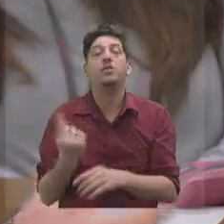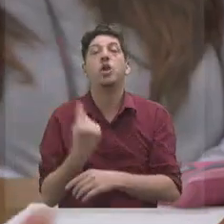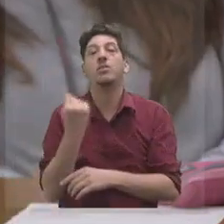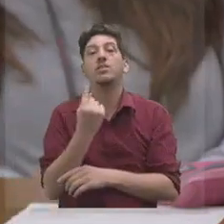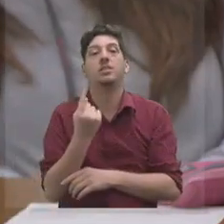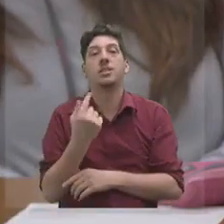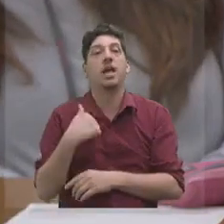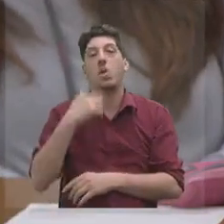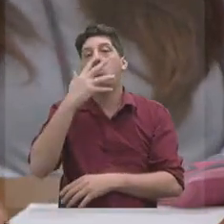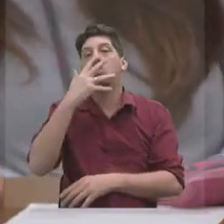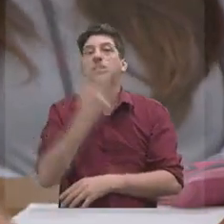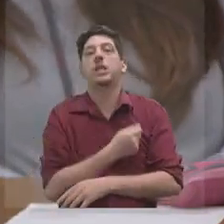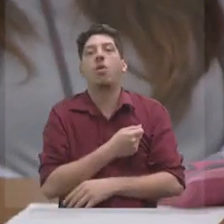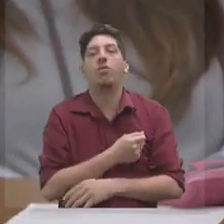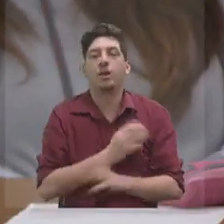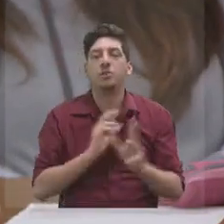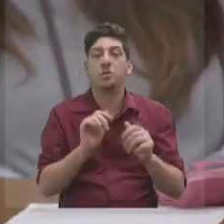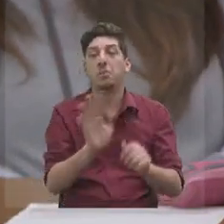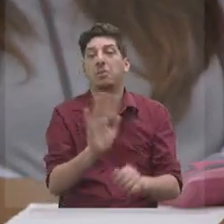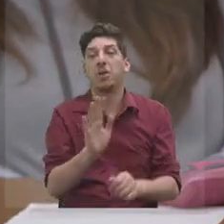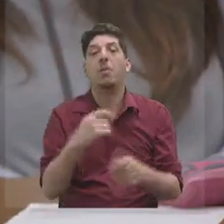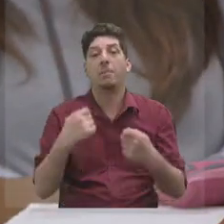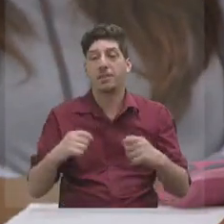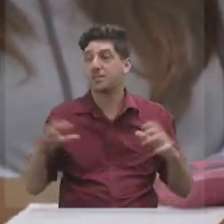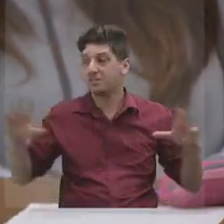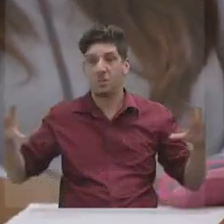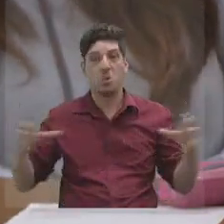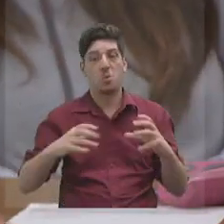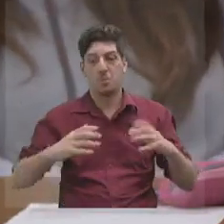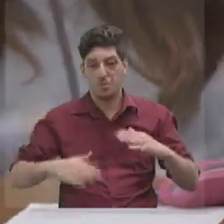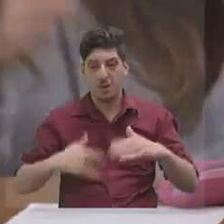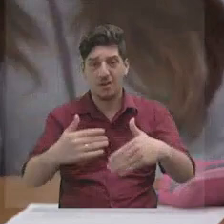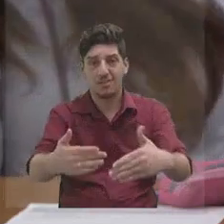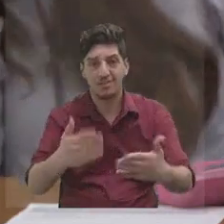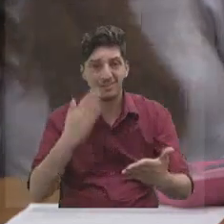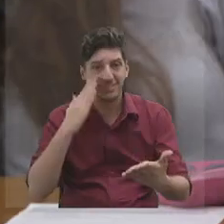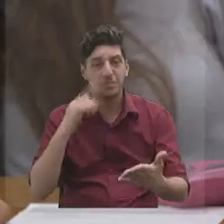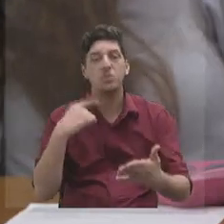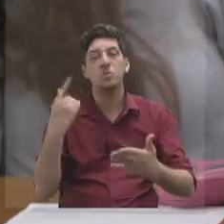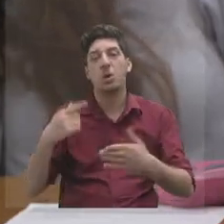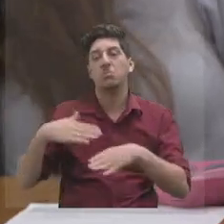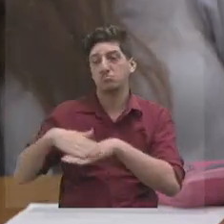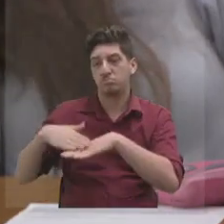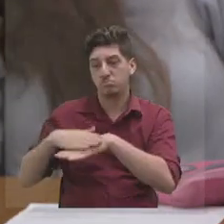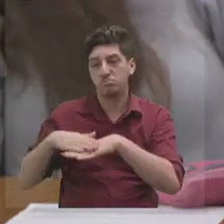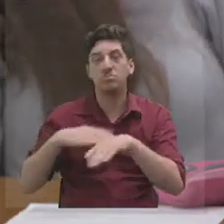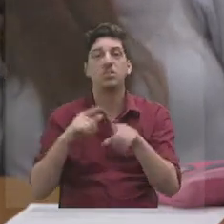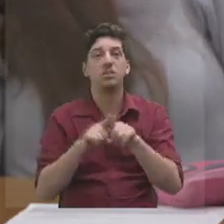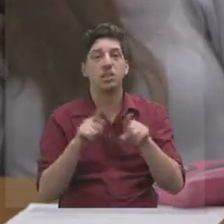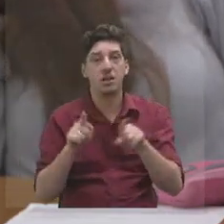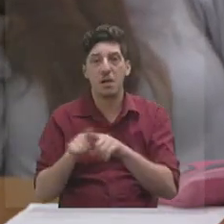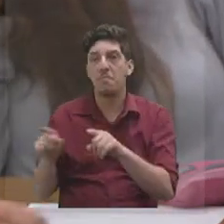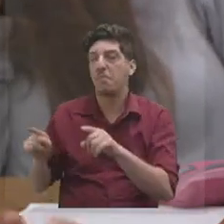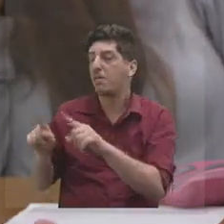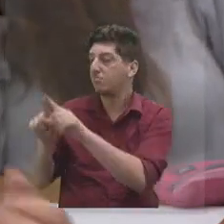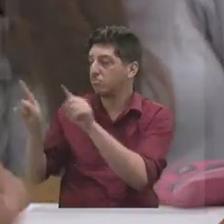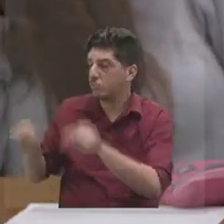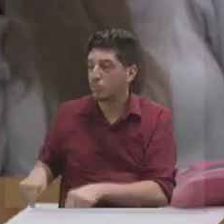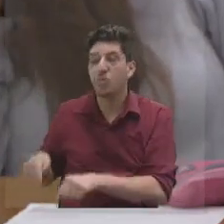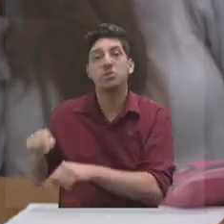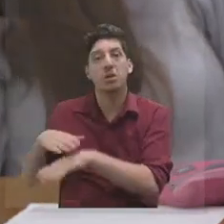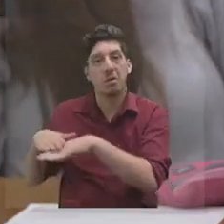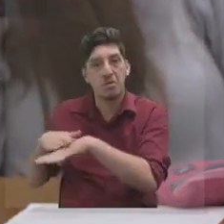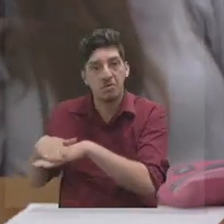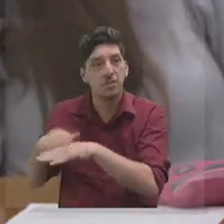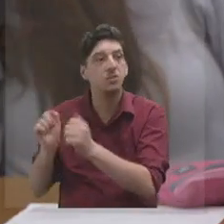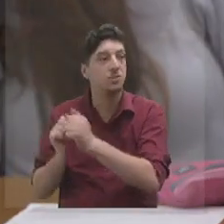ter Salvador da Pátria então e a gente avançar em conjunto então nós estamos tratando disso Temos interagindo bastante com o corpo funcional junto aos órgãos